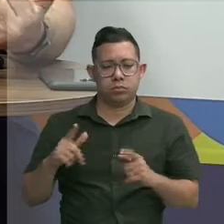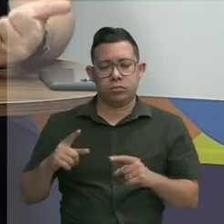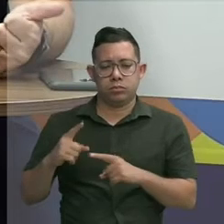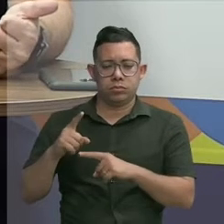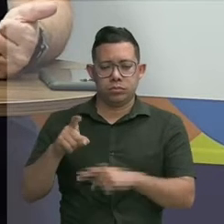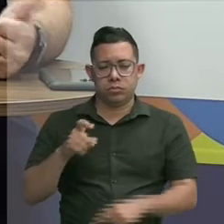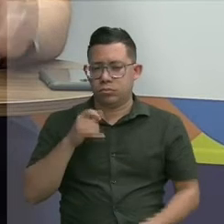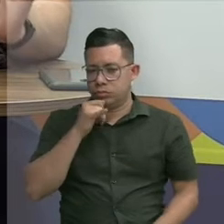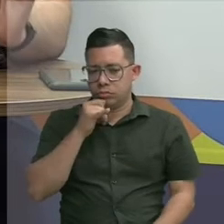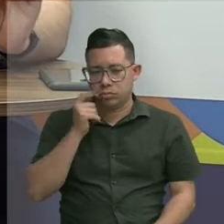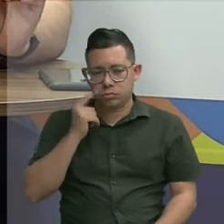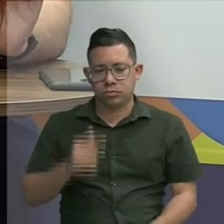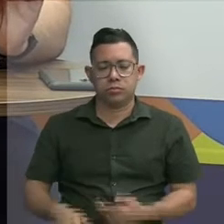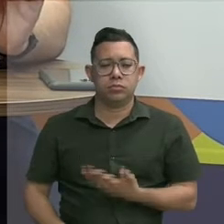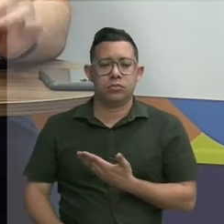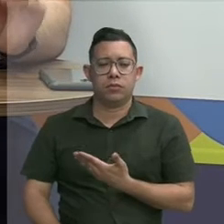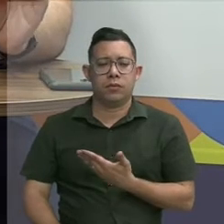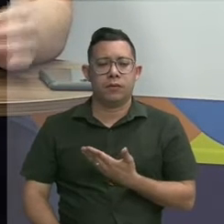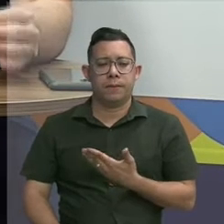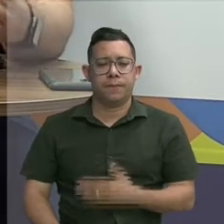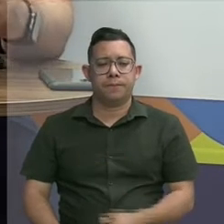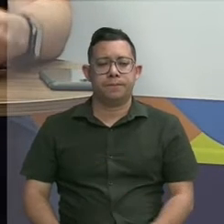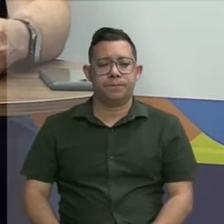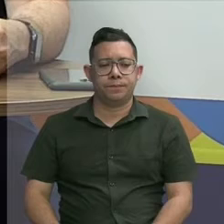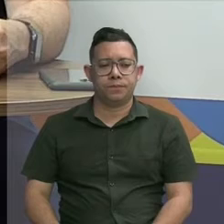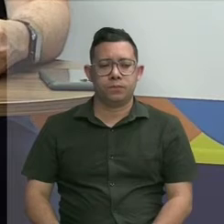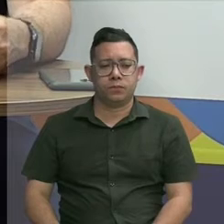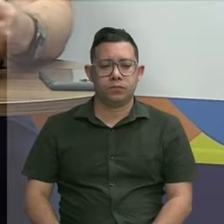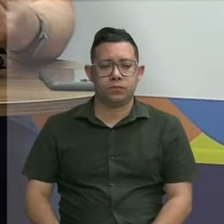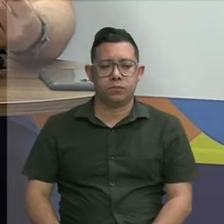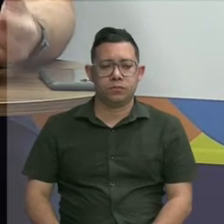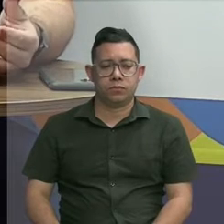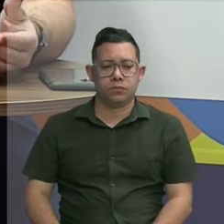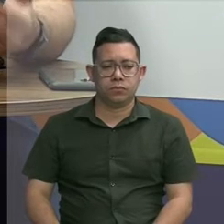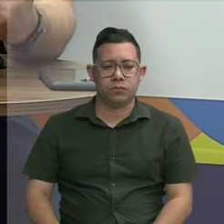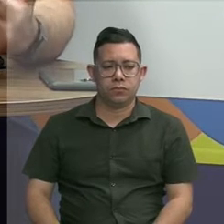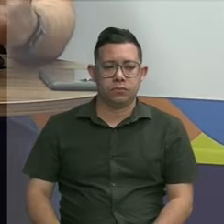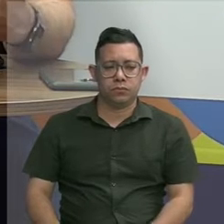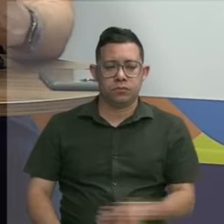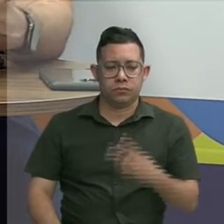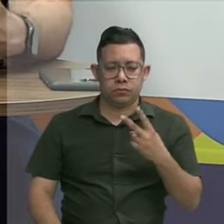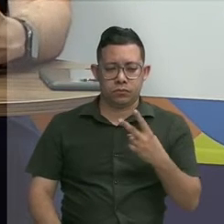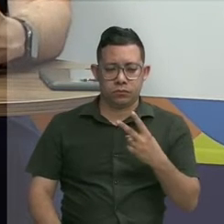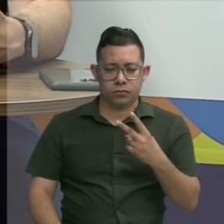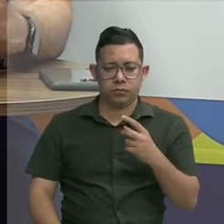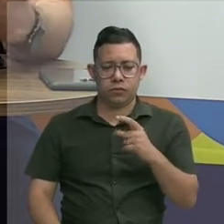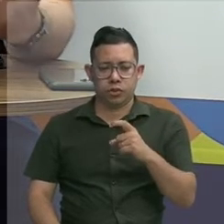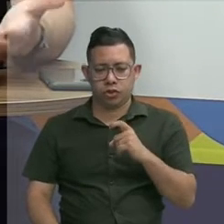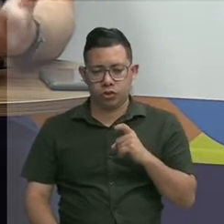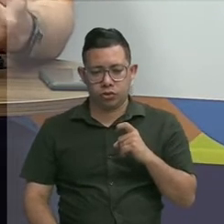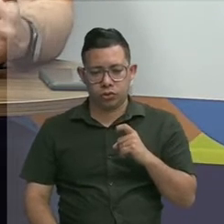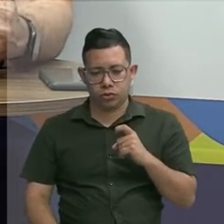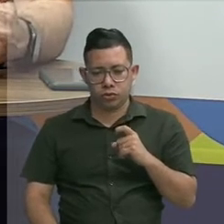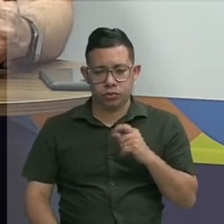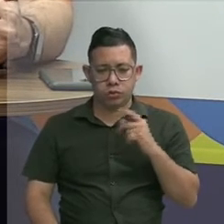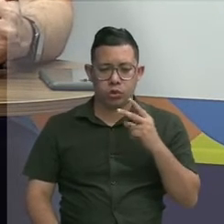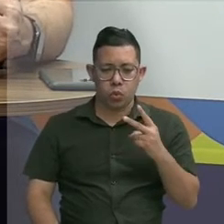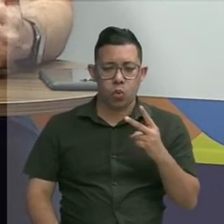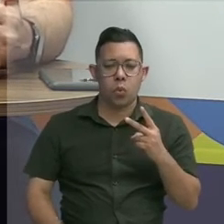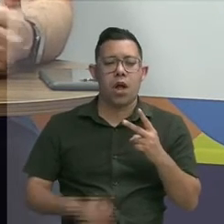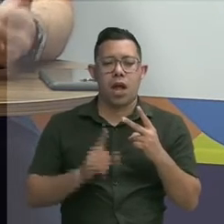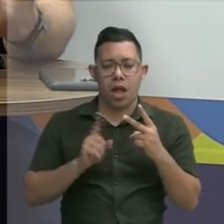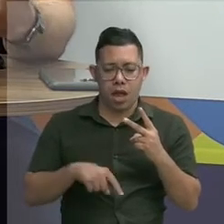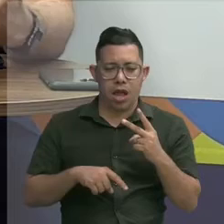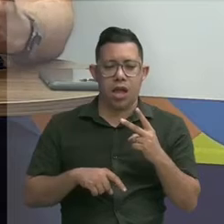expressão por exemplo aqui ó eu trouxe aí o exemplo 2 x 1 o 2 que tá na frente da incógnita ele é o coeficiente